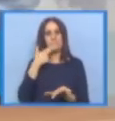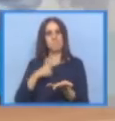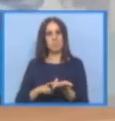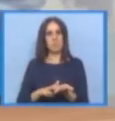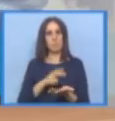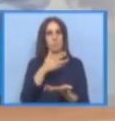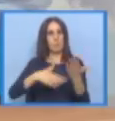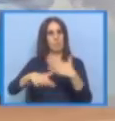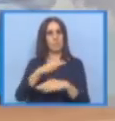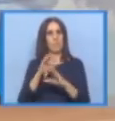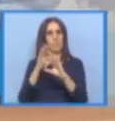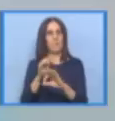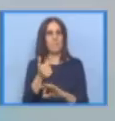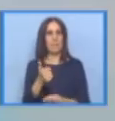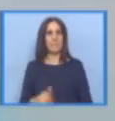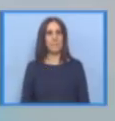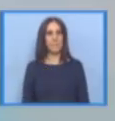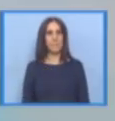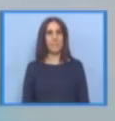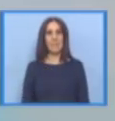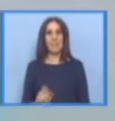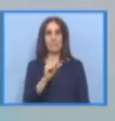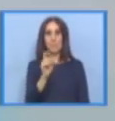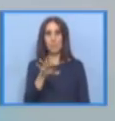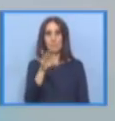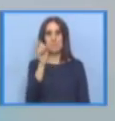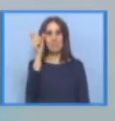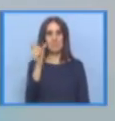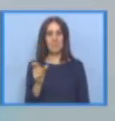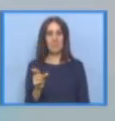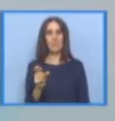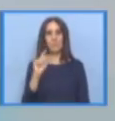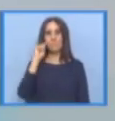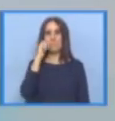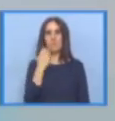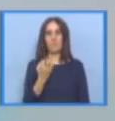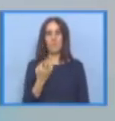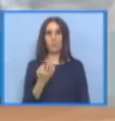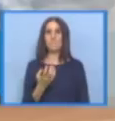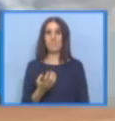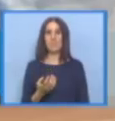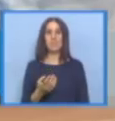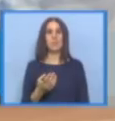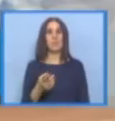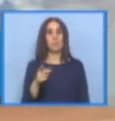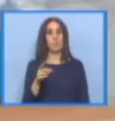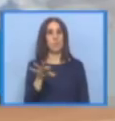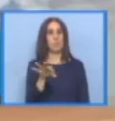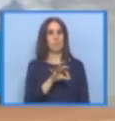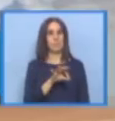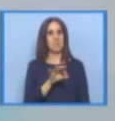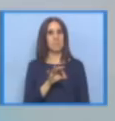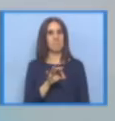para o bem dos povos. Essa sua opção pela paz custou-lhe caro, ao fim e ao cabo, as suas